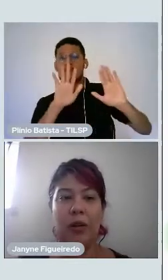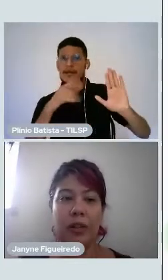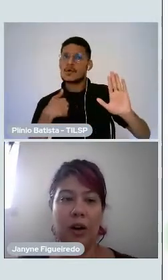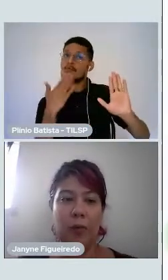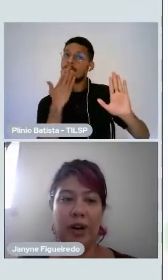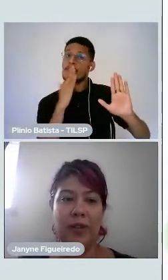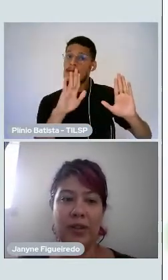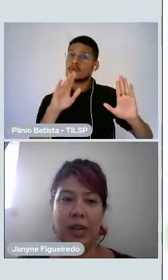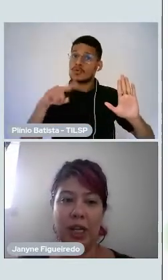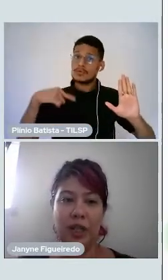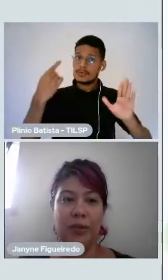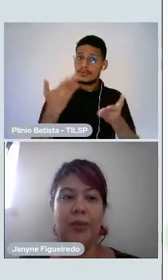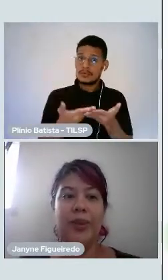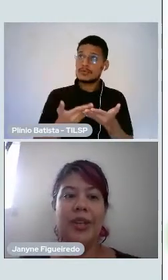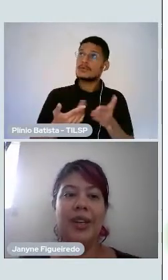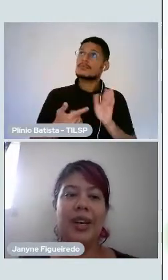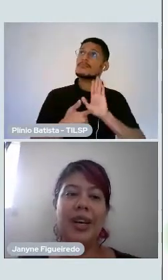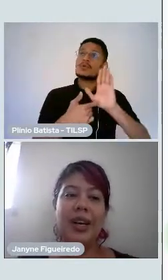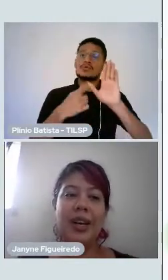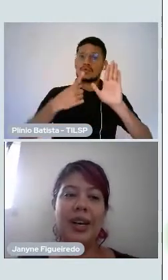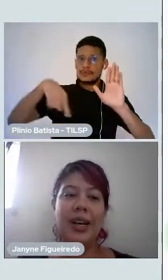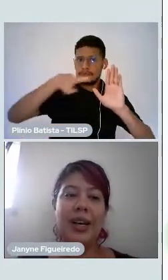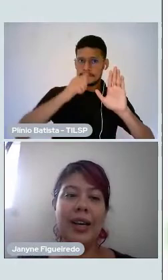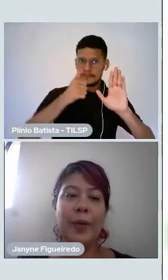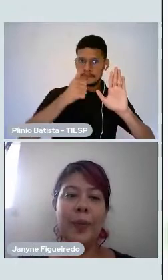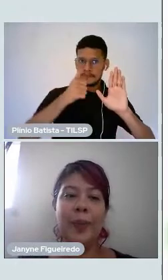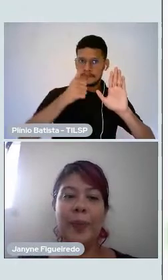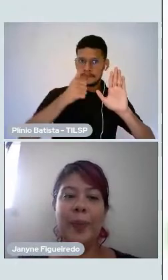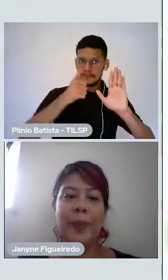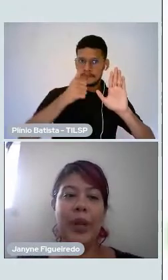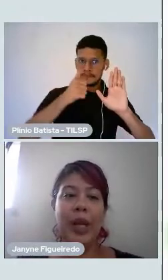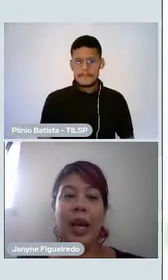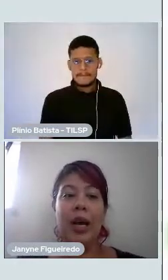na próxima aula eu trago para vocês.